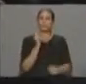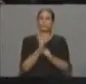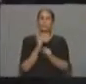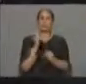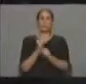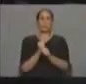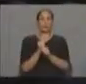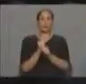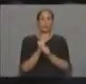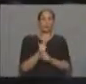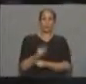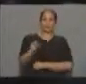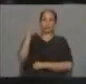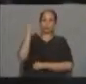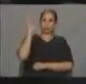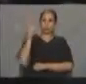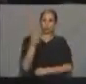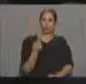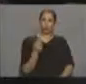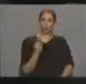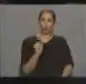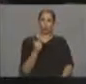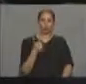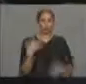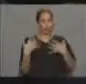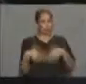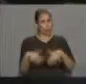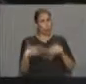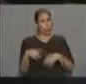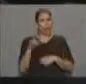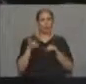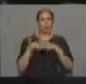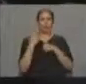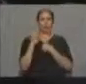social democratas não gt e no movimento sindical independente